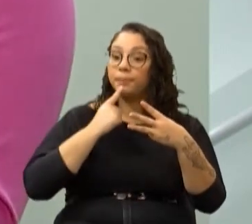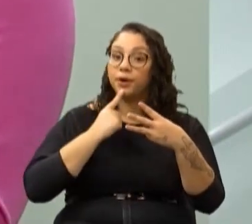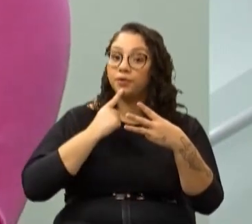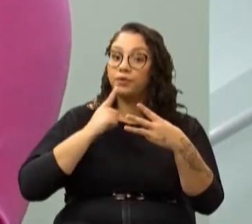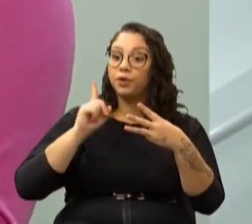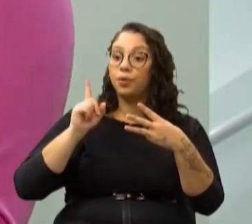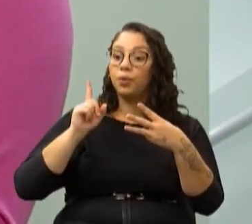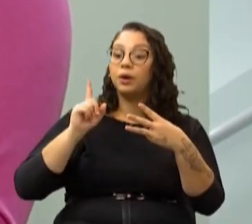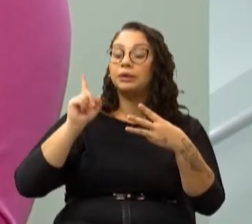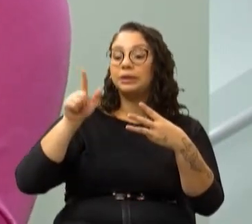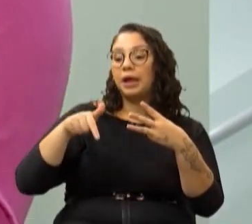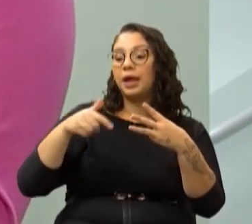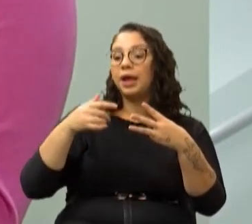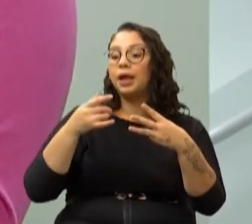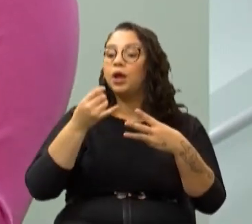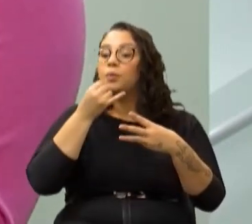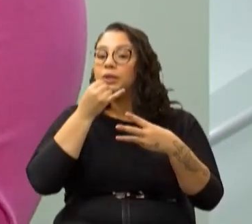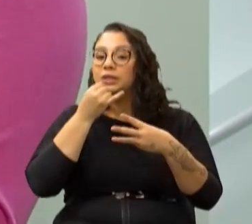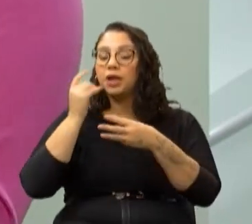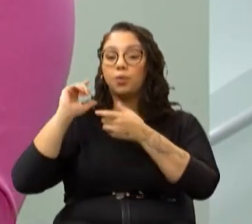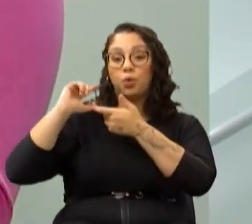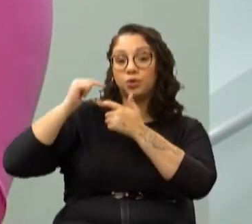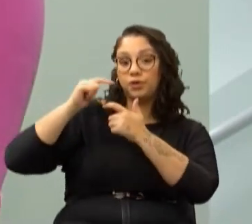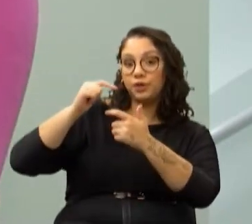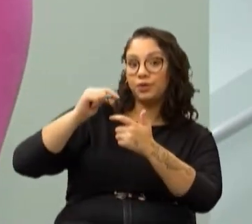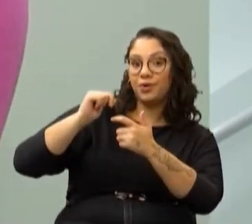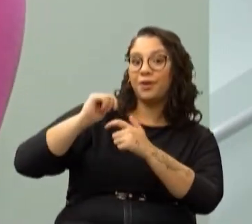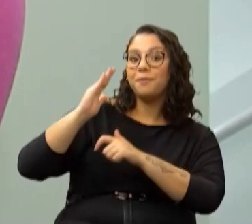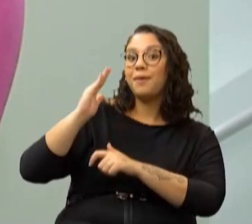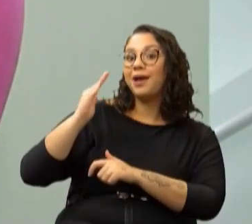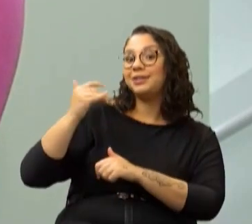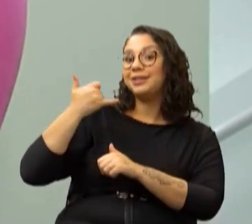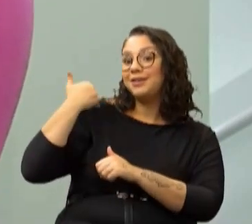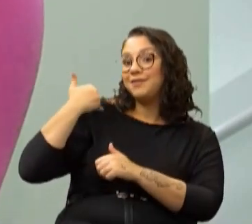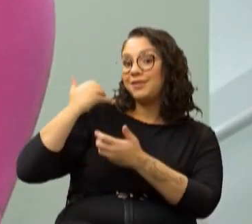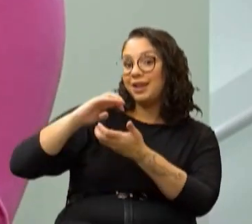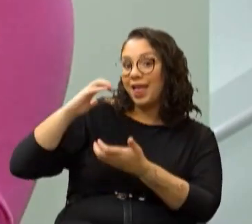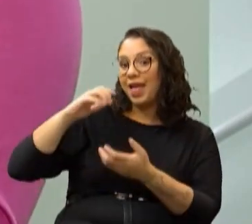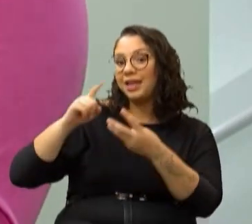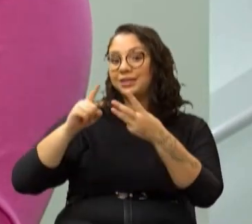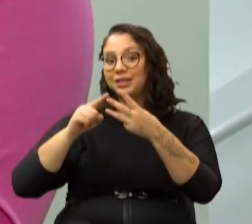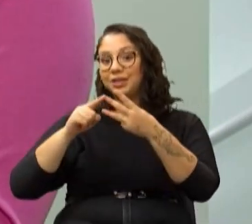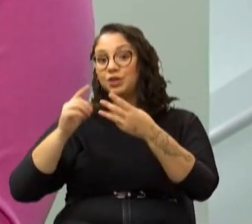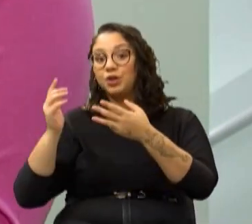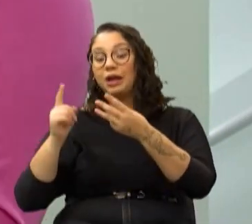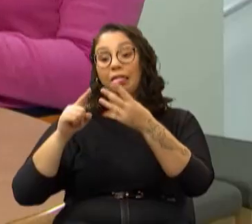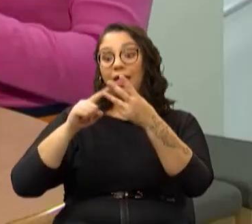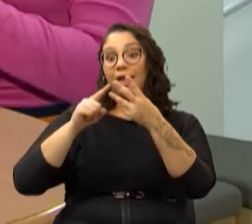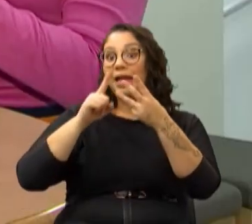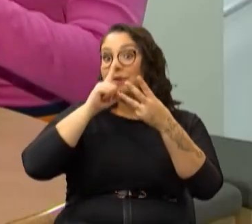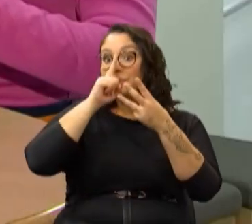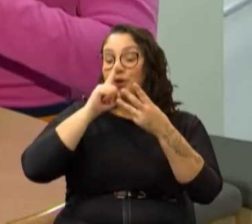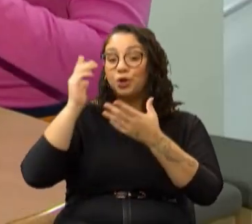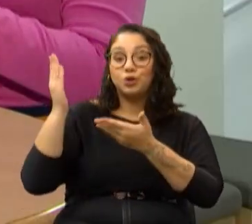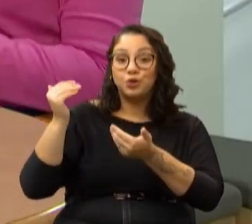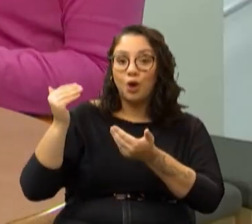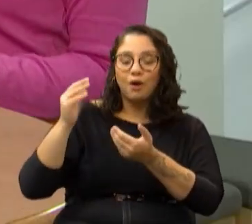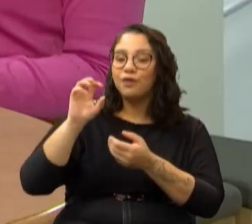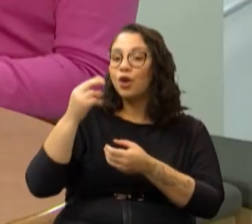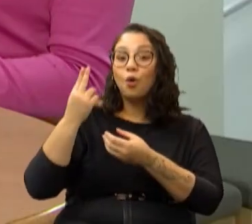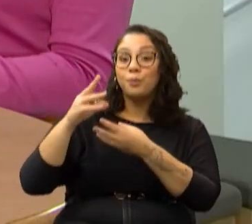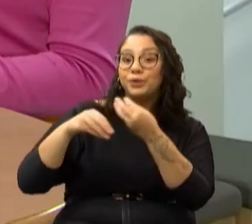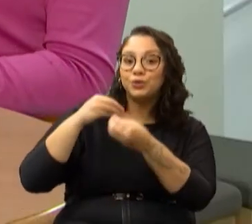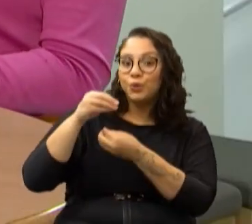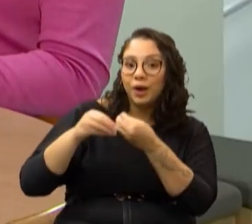perfil também etário aí? Tipo, os conservadores geralmente são pessoas mais velhas, os arrojados mais jovens, ou tá